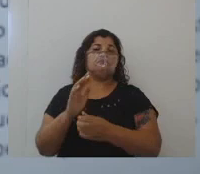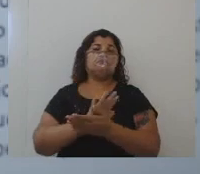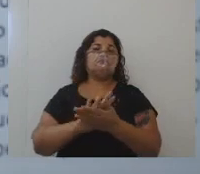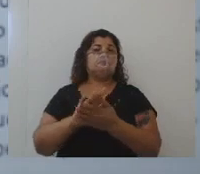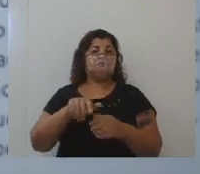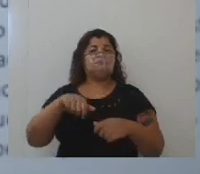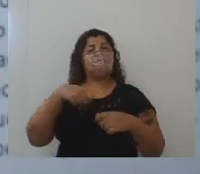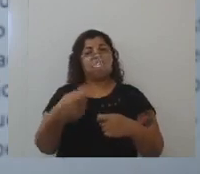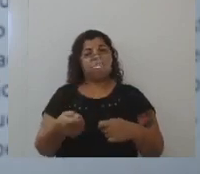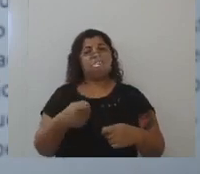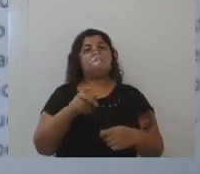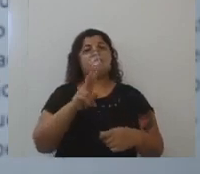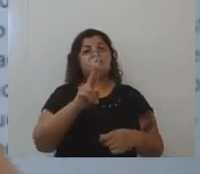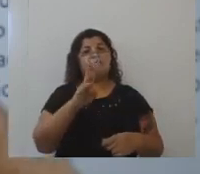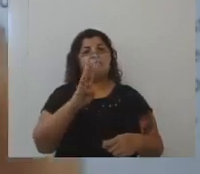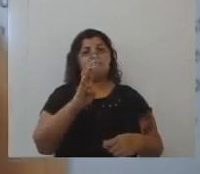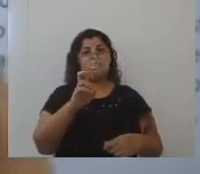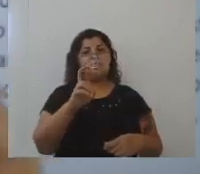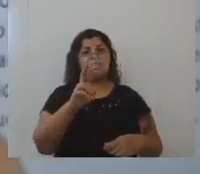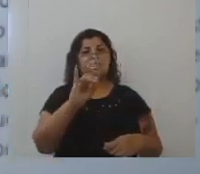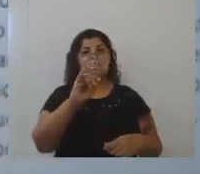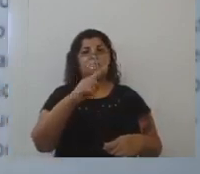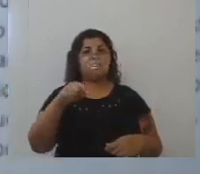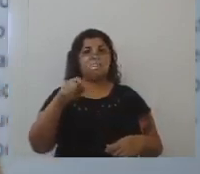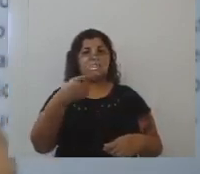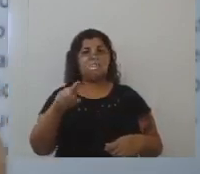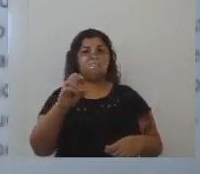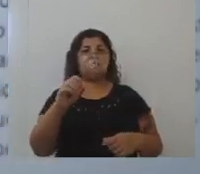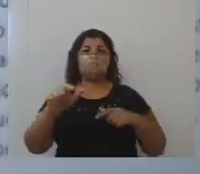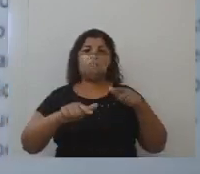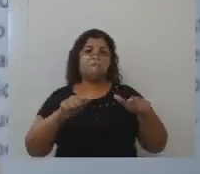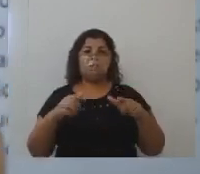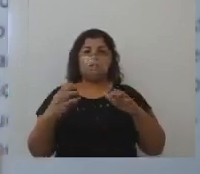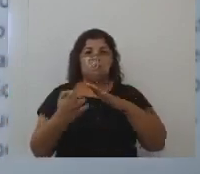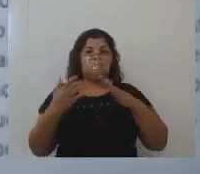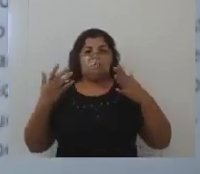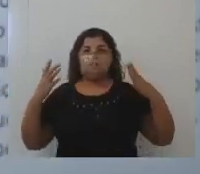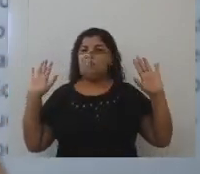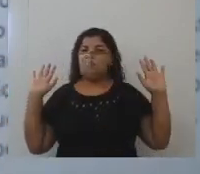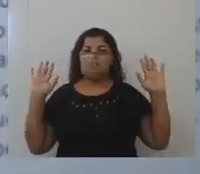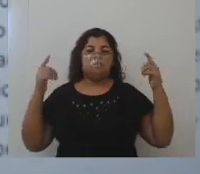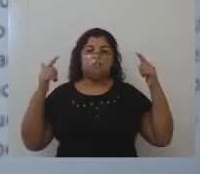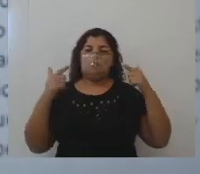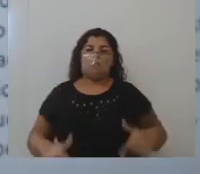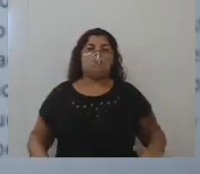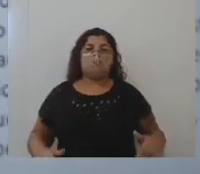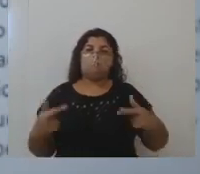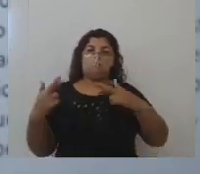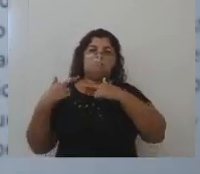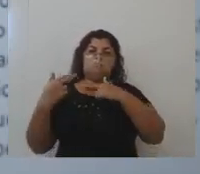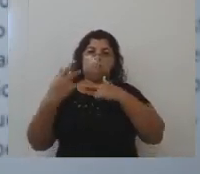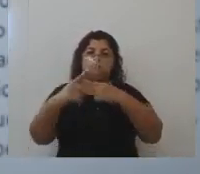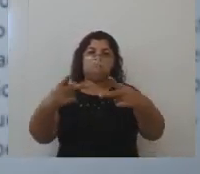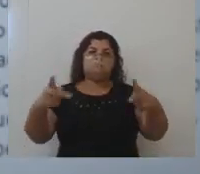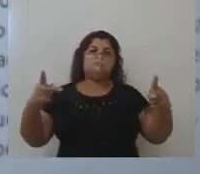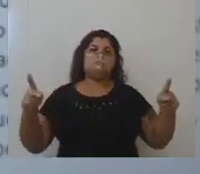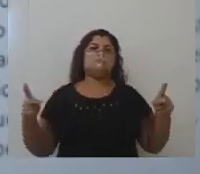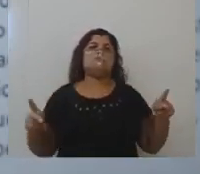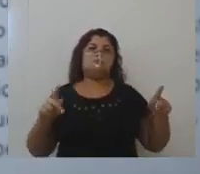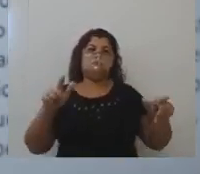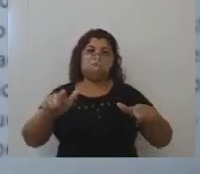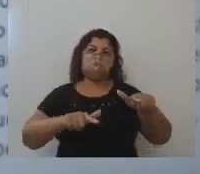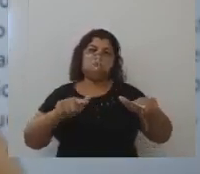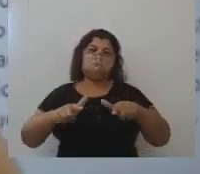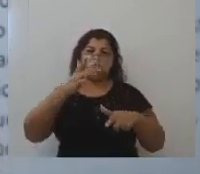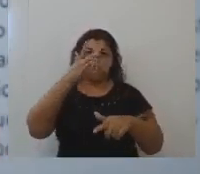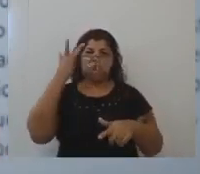chama a uberização do trabalho. É quando você tem uma empresa que não quer ter nenhuma responsabilidade sobre o seu